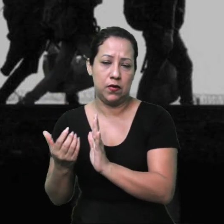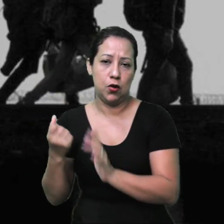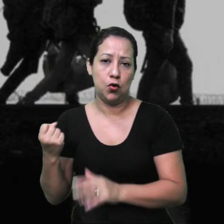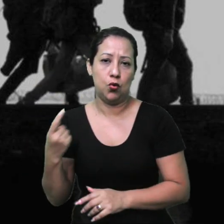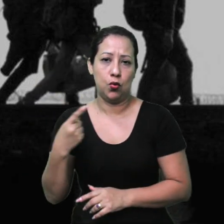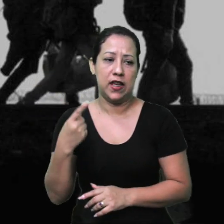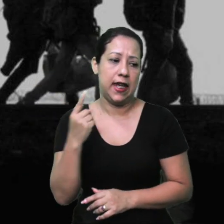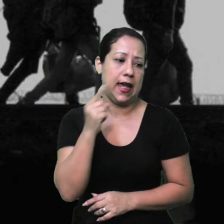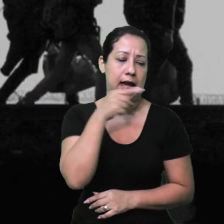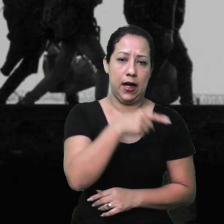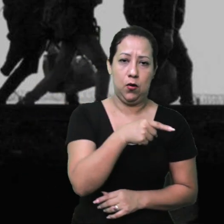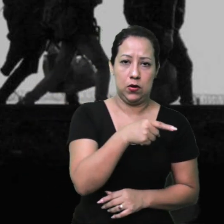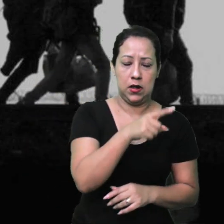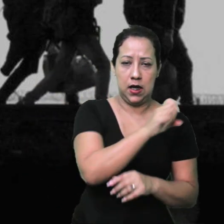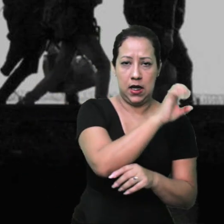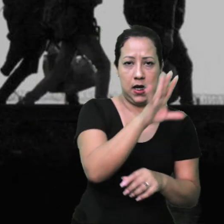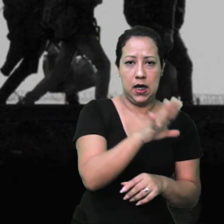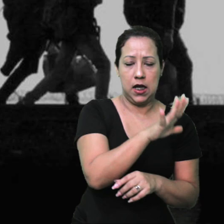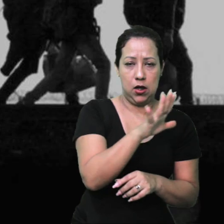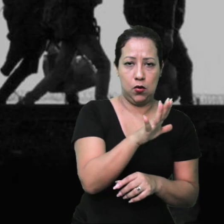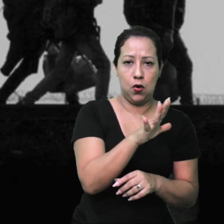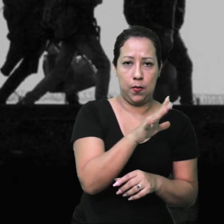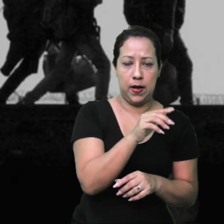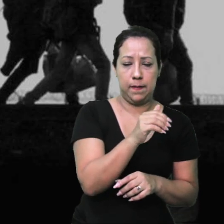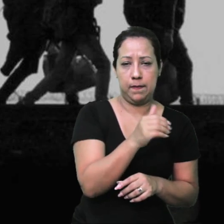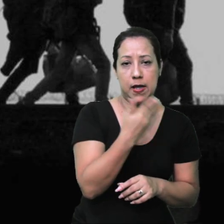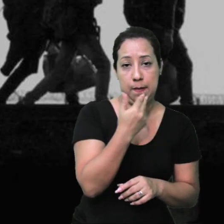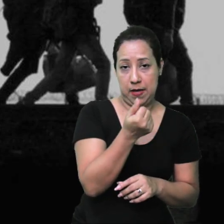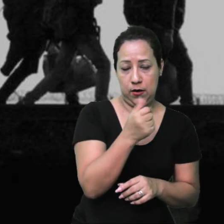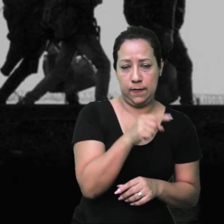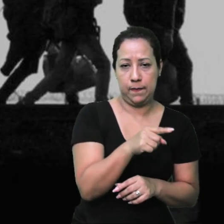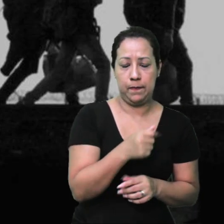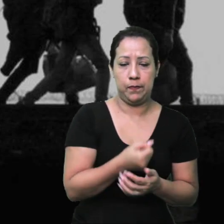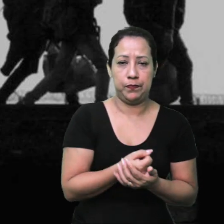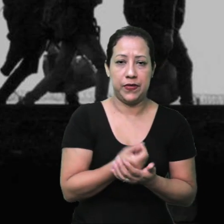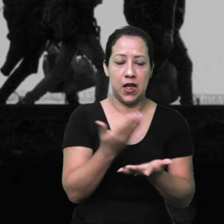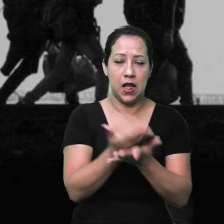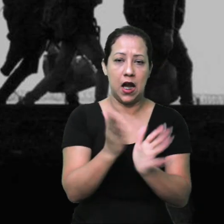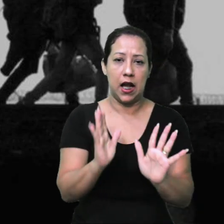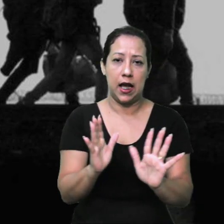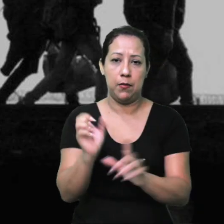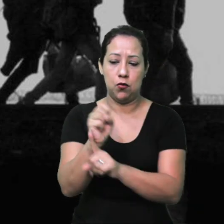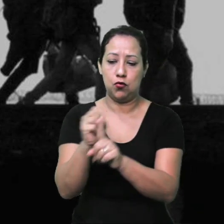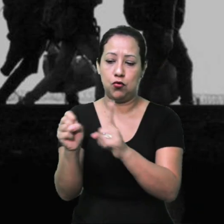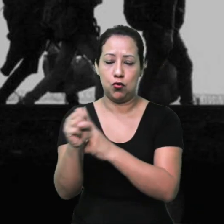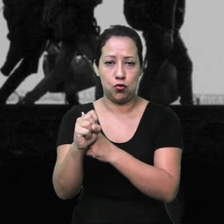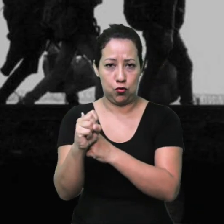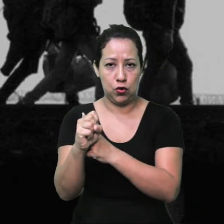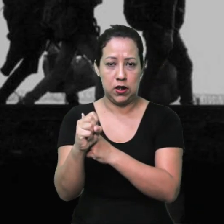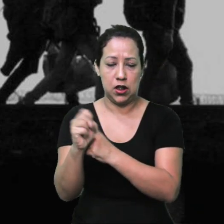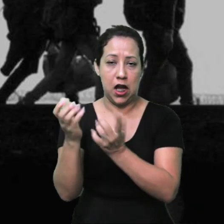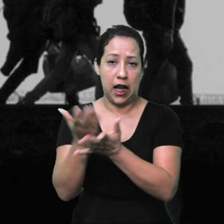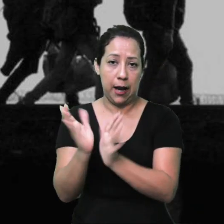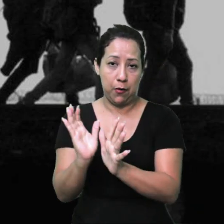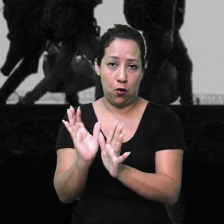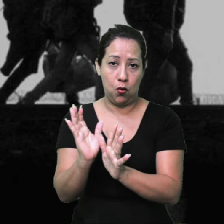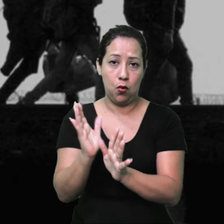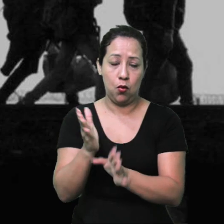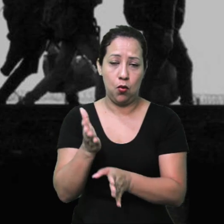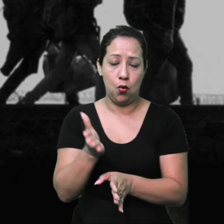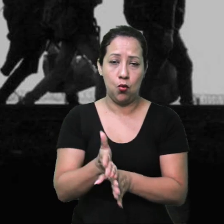ocidental. Na hora que acabou o socialismo, 1989 caiu o Muro de Berlim,